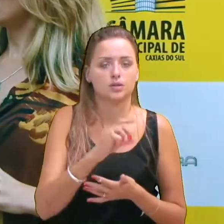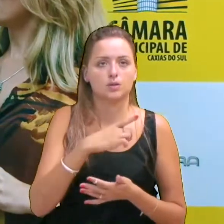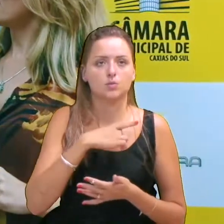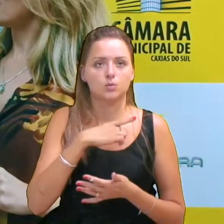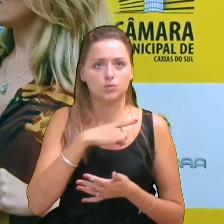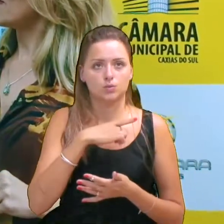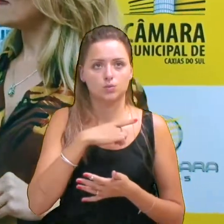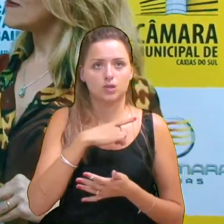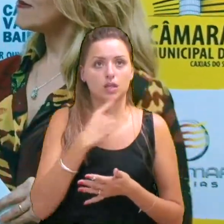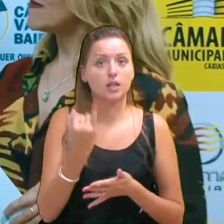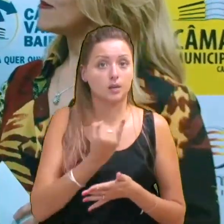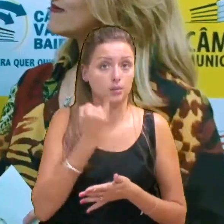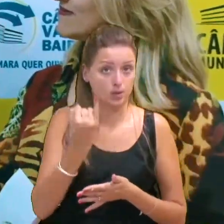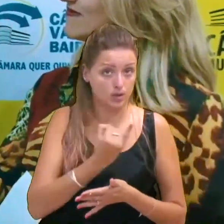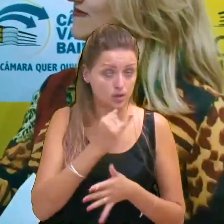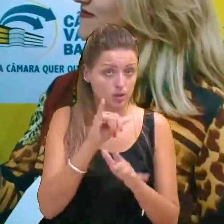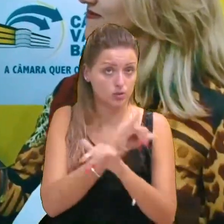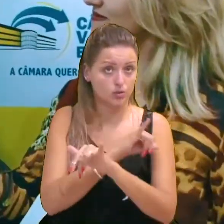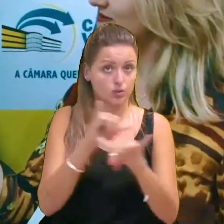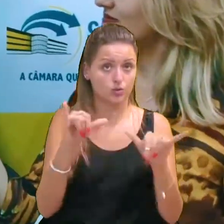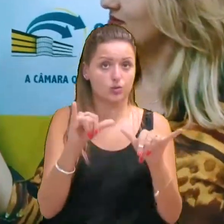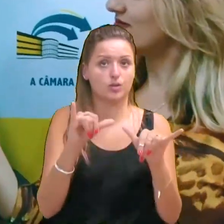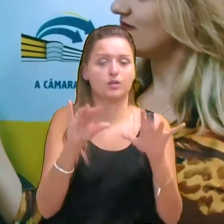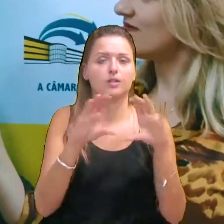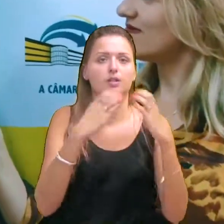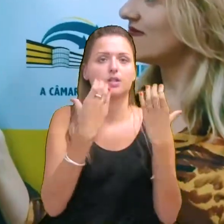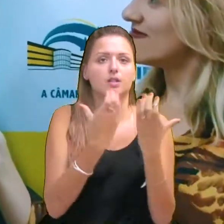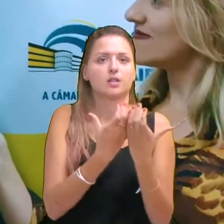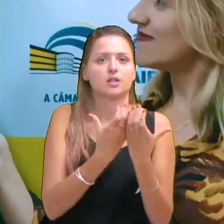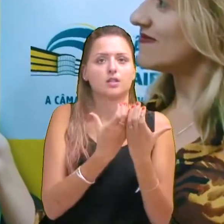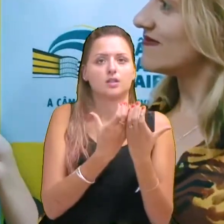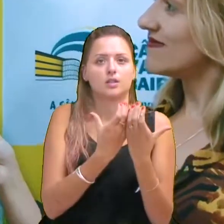uma importância de alertar a